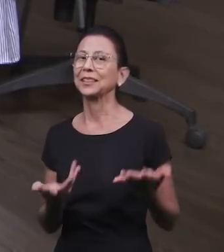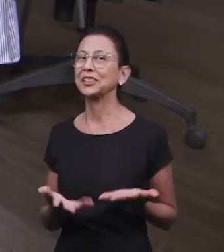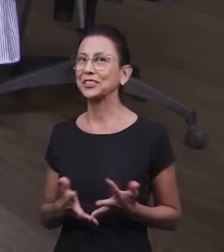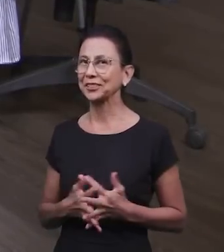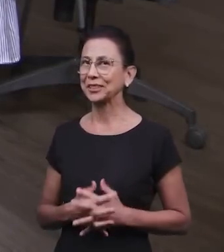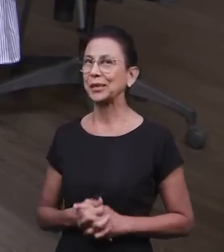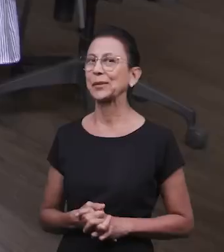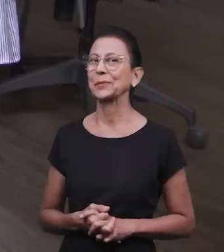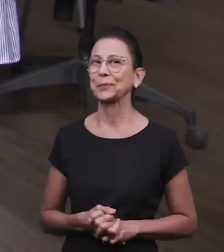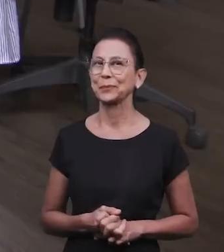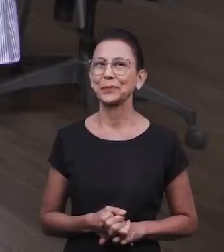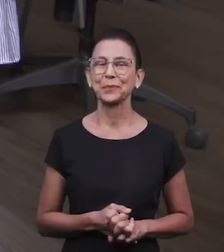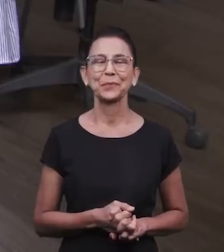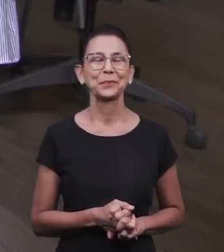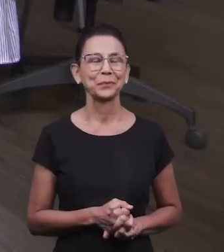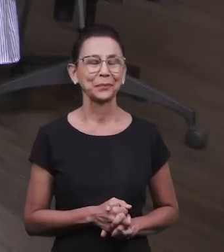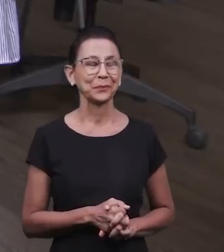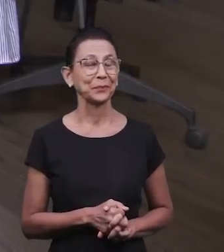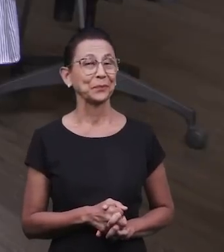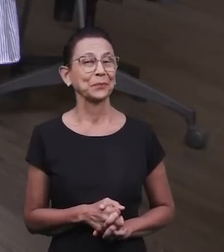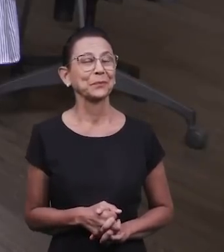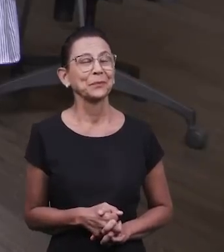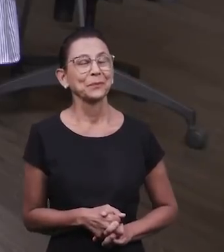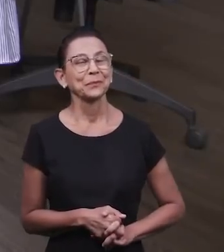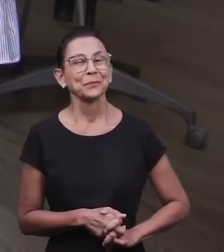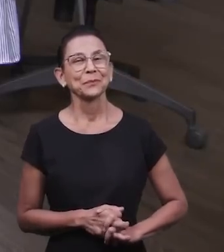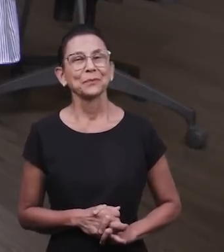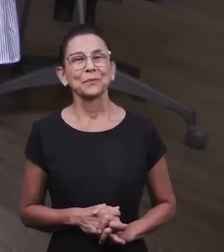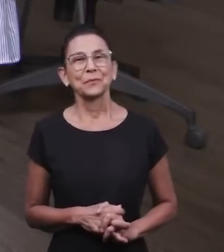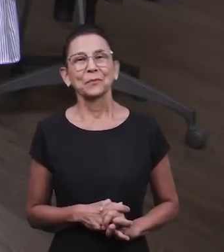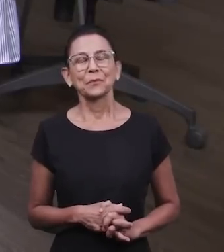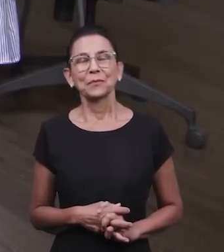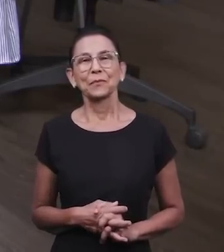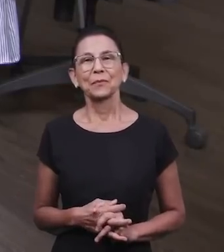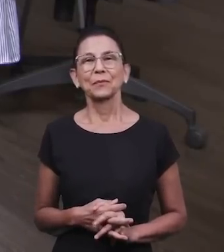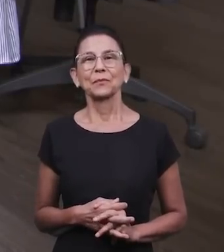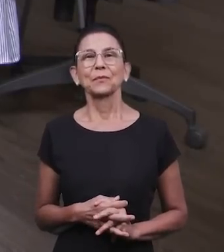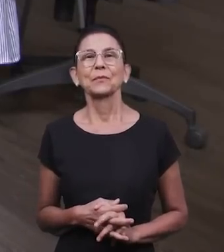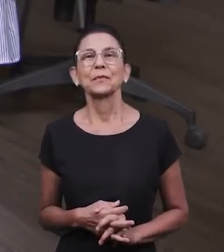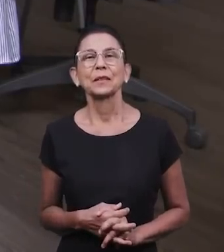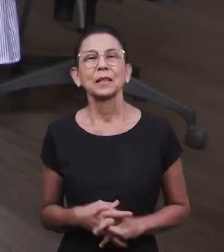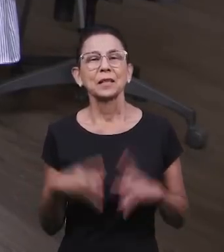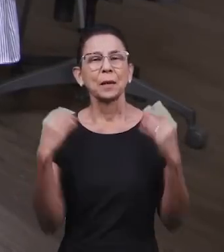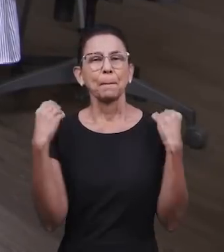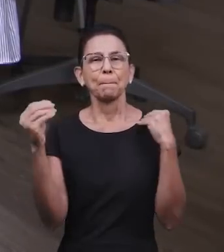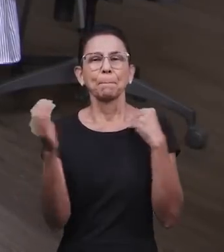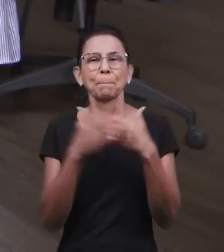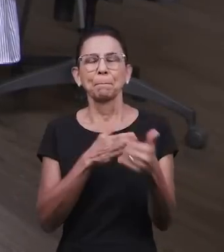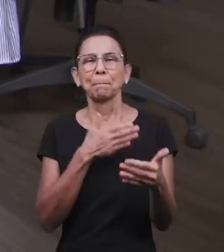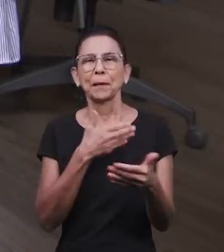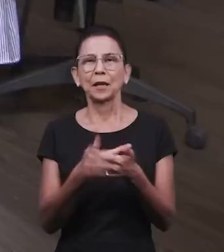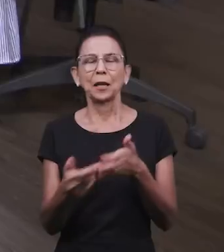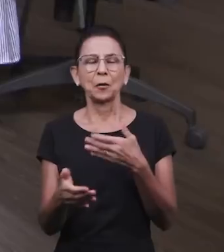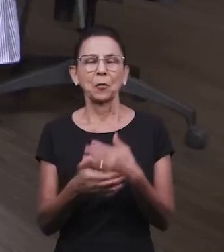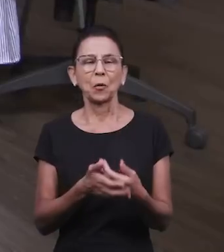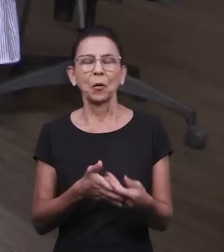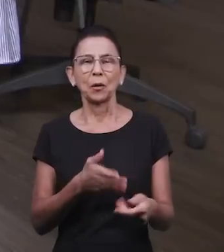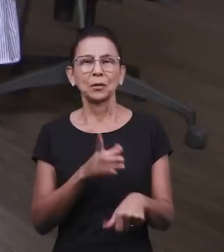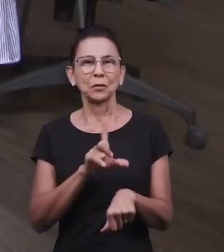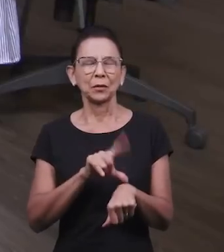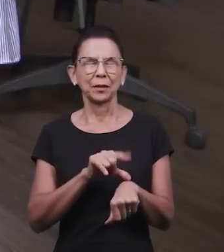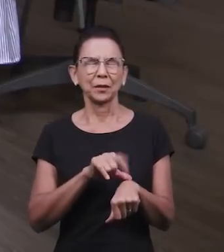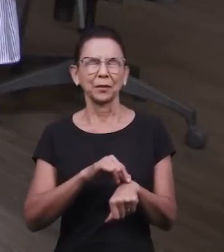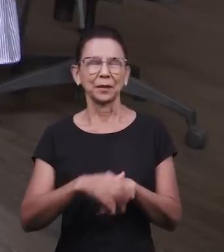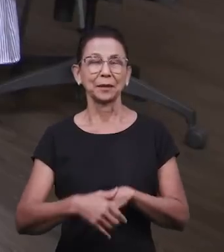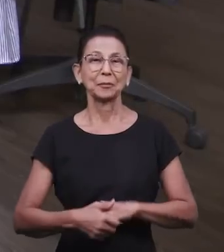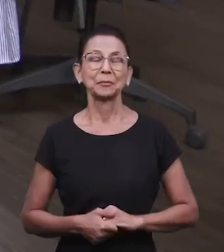das pessoas. Exatamente. Né? Fora isso, não tem filtro nenhum. Qualquer um posta o que quiser postar. A qualquer hora. A qualquer hora.